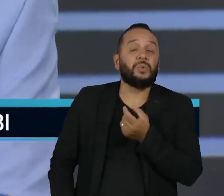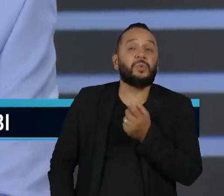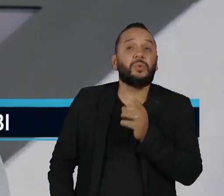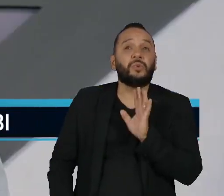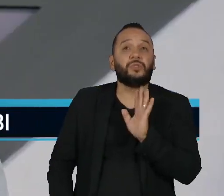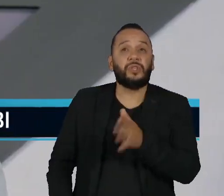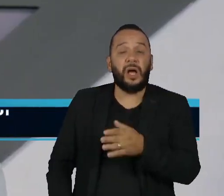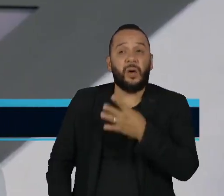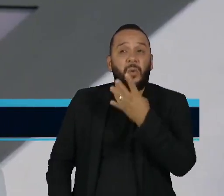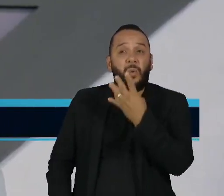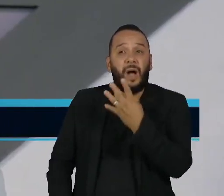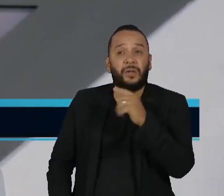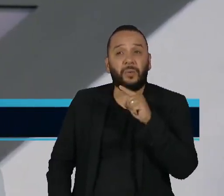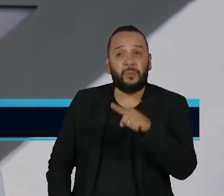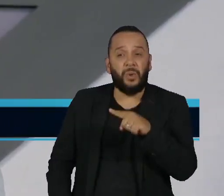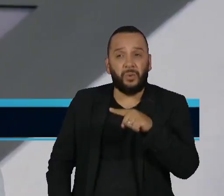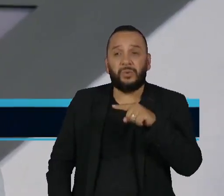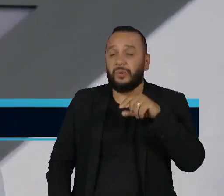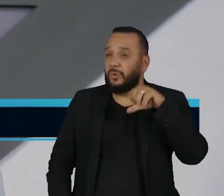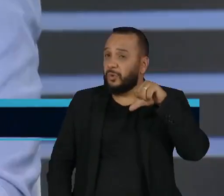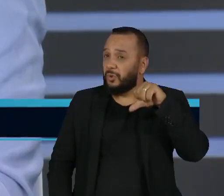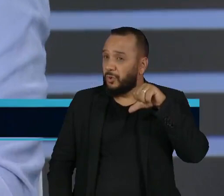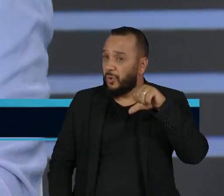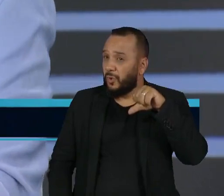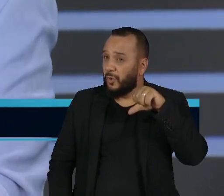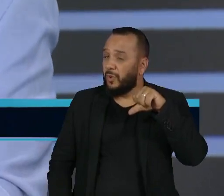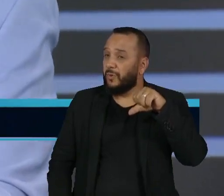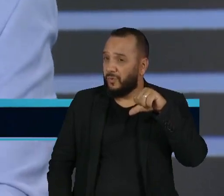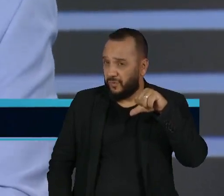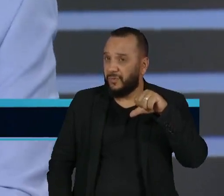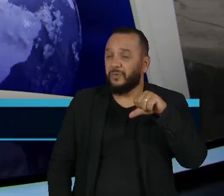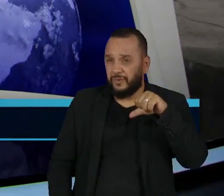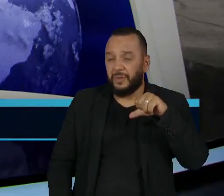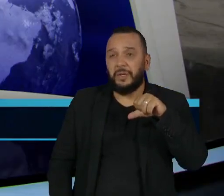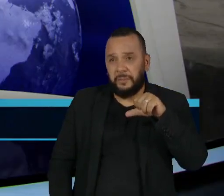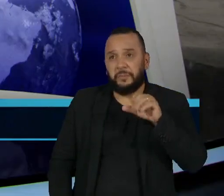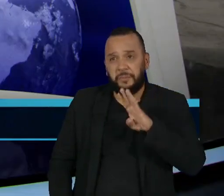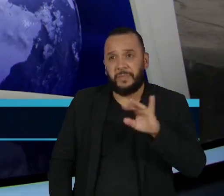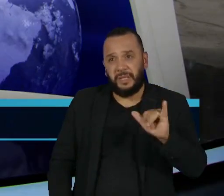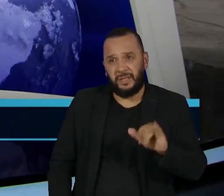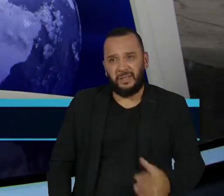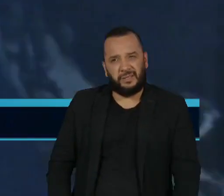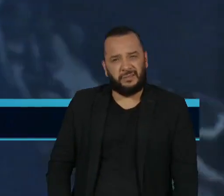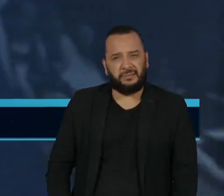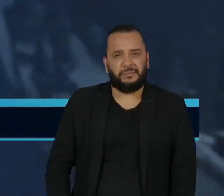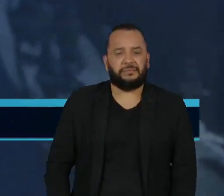4,90... É, promoção. Promoção. Parece promoção, 4,99. É um absurdo.